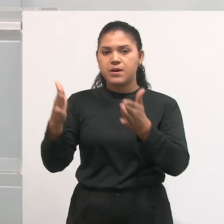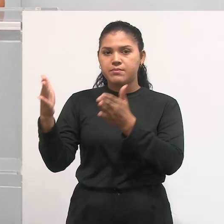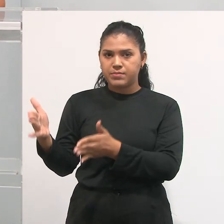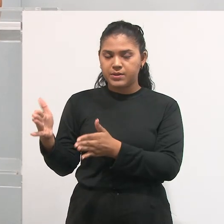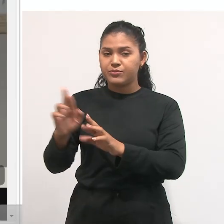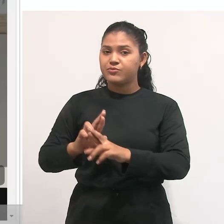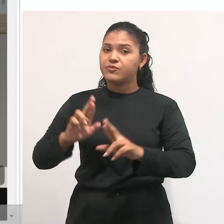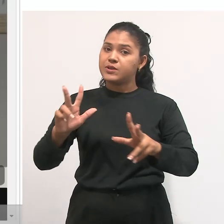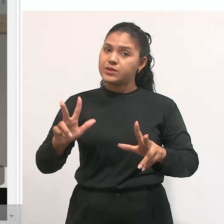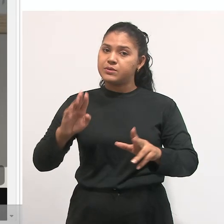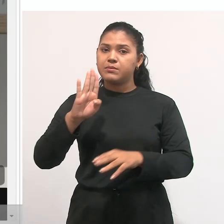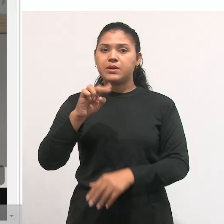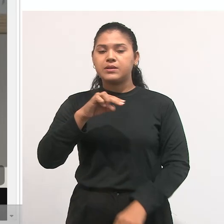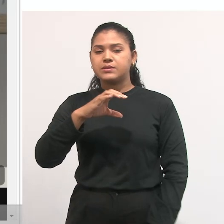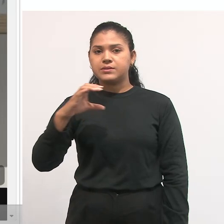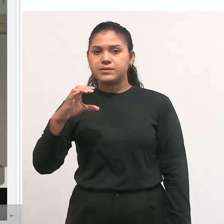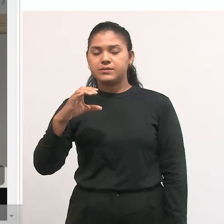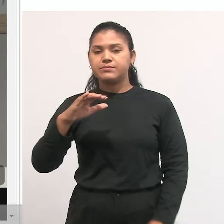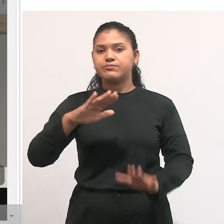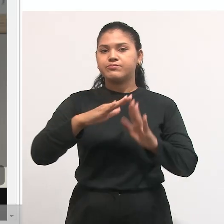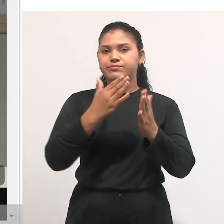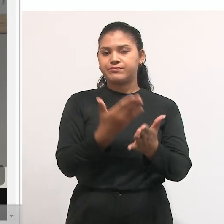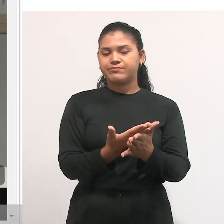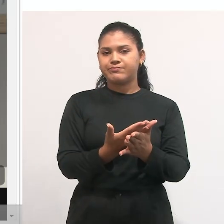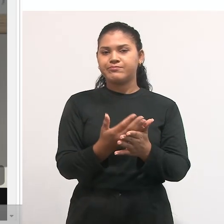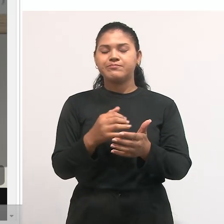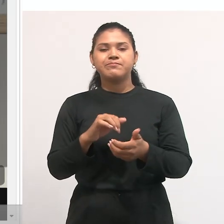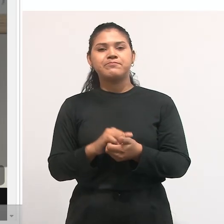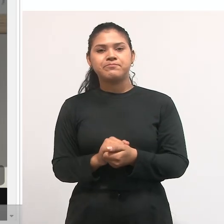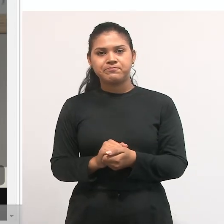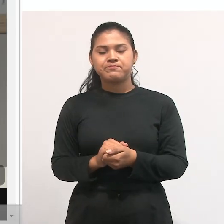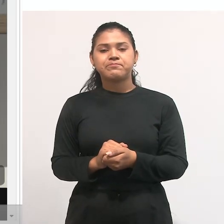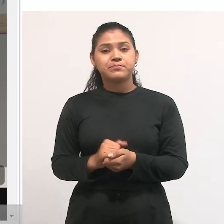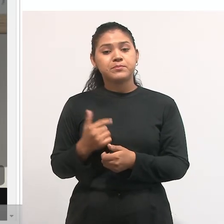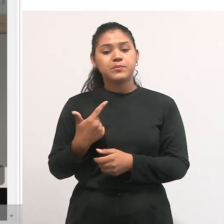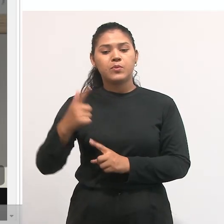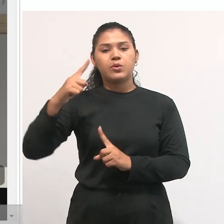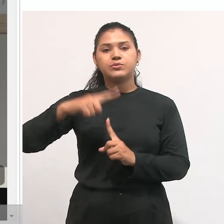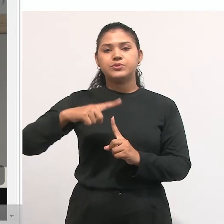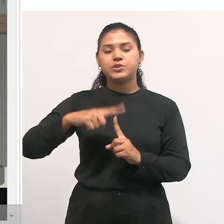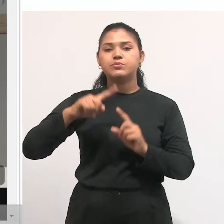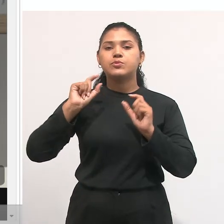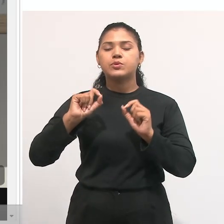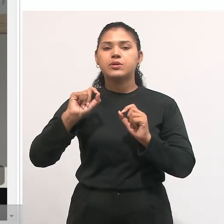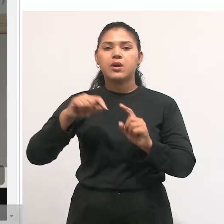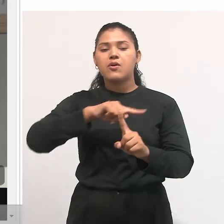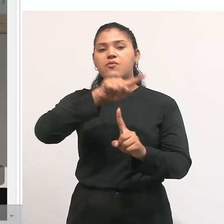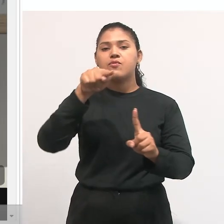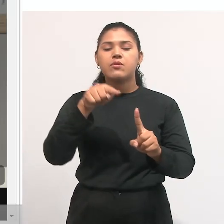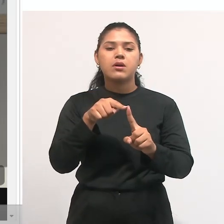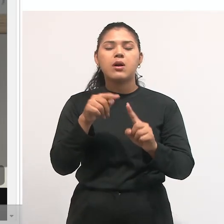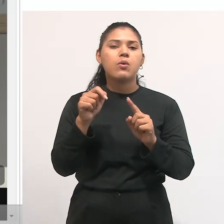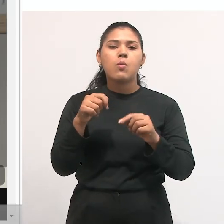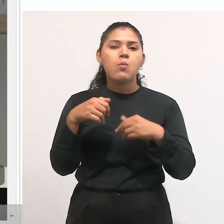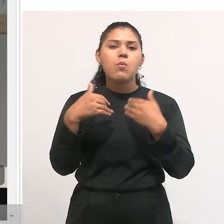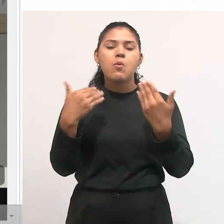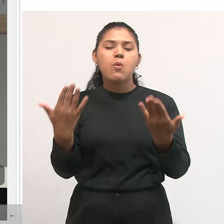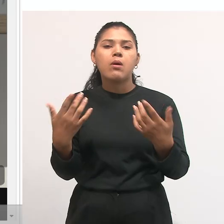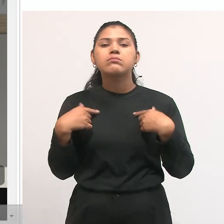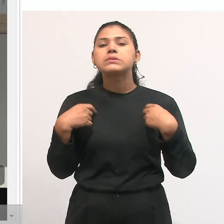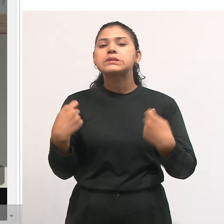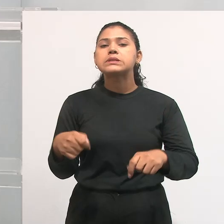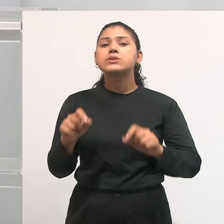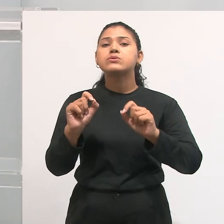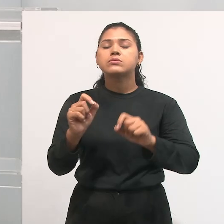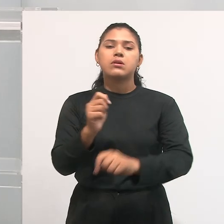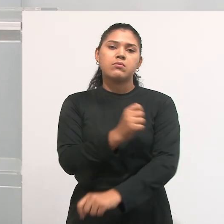saber. Outra modalidade é a centrada nos interesses, nas necessidades do aluno. Bom, essa modalidade